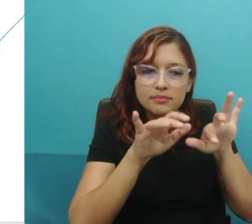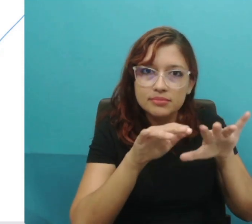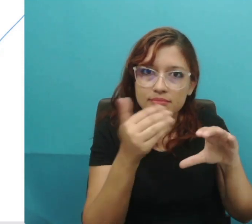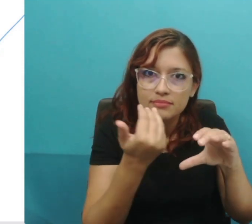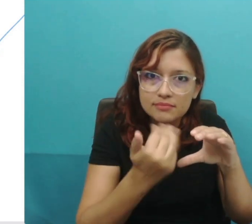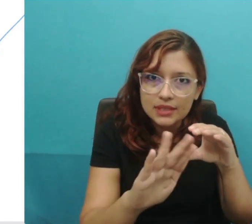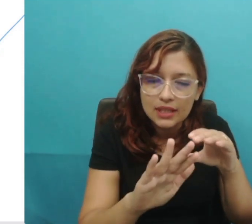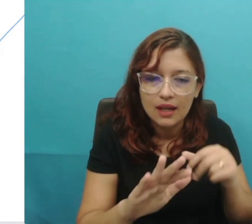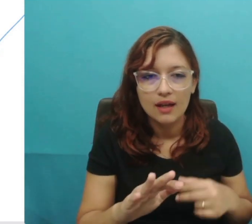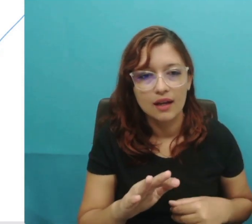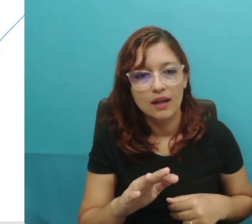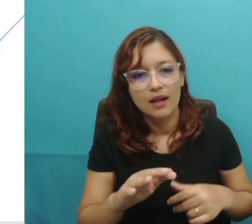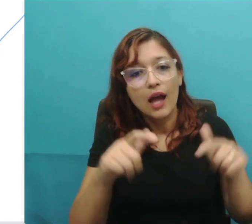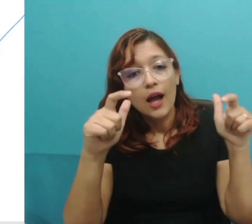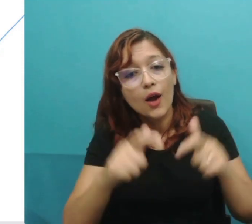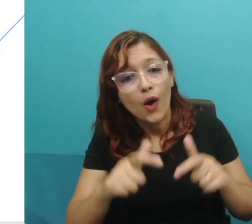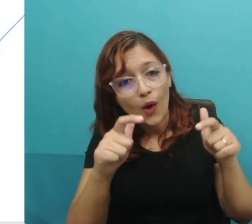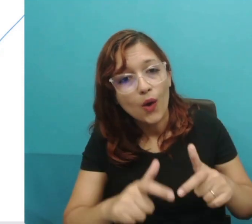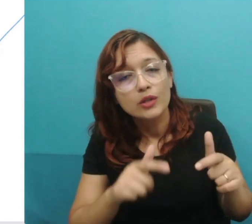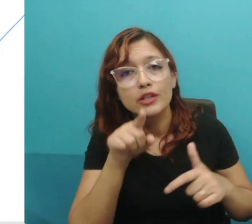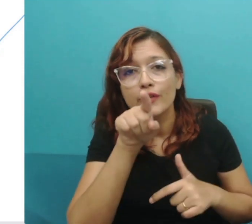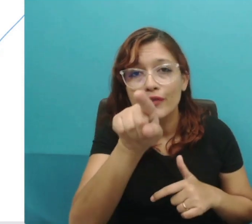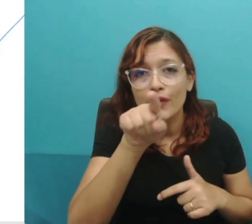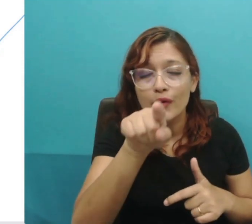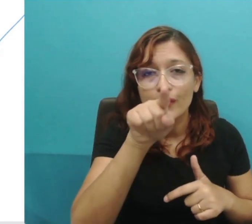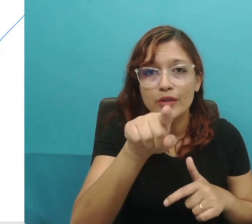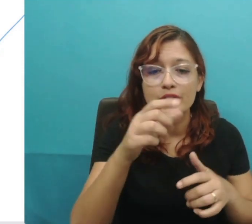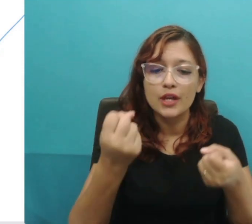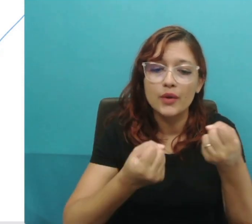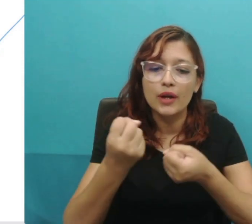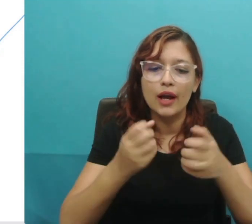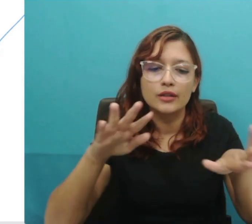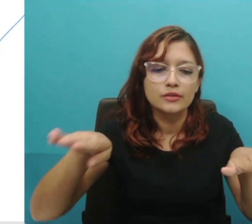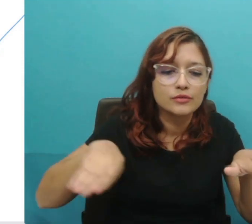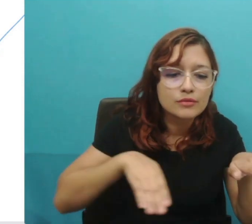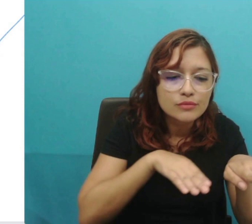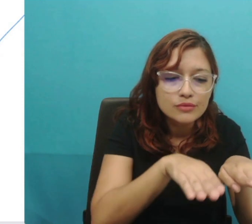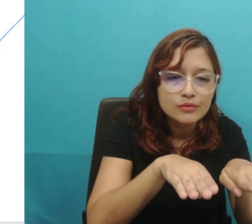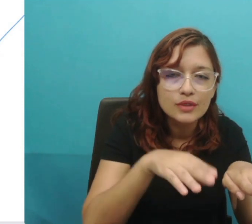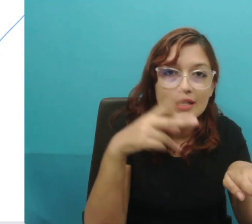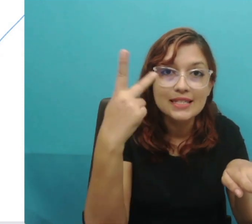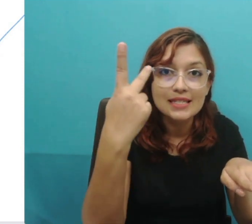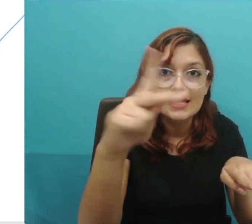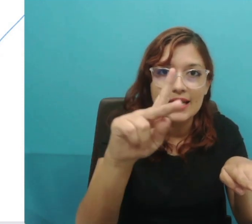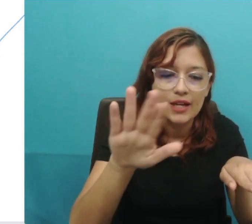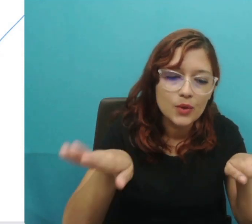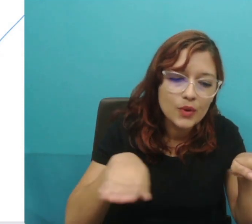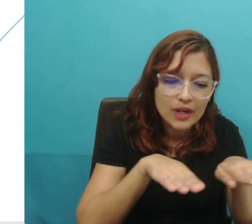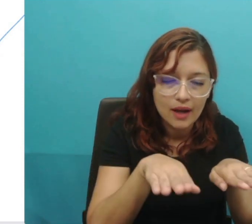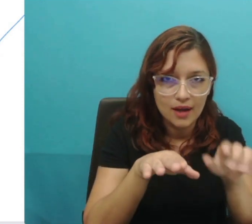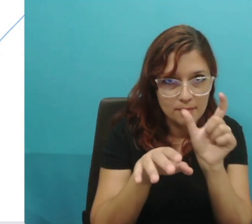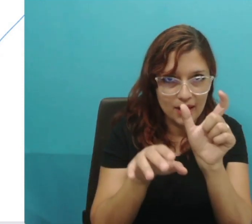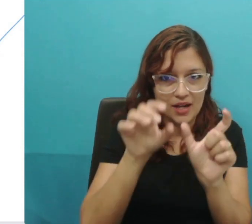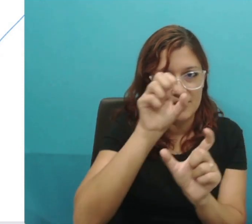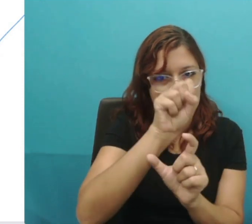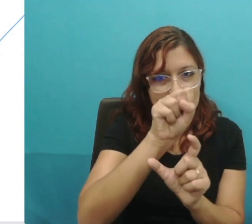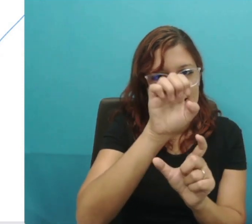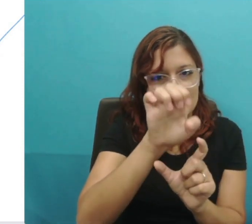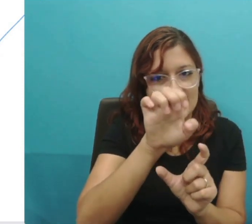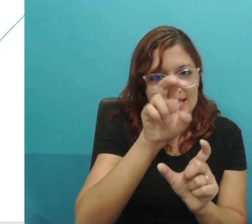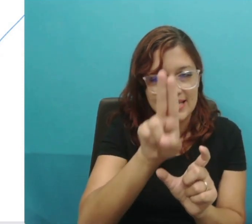Então, se a pessoa vai mandar uma mensagem e diz: onde você estacionou